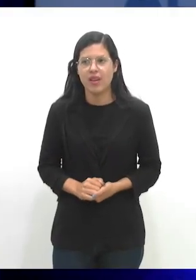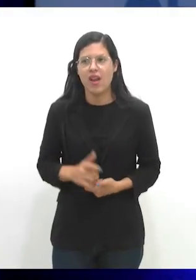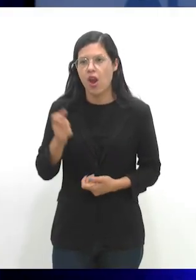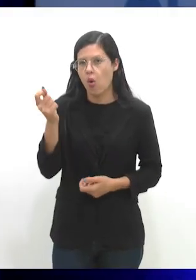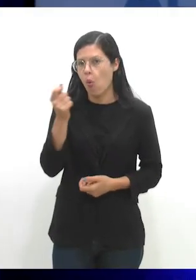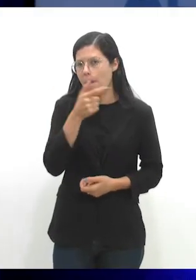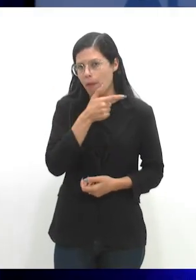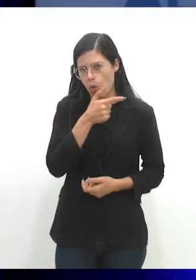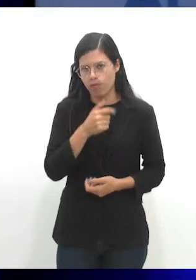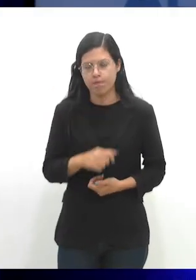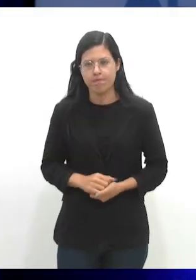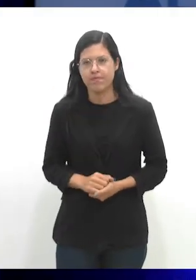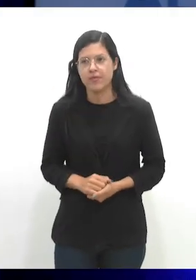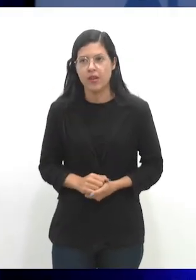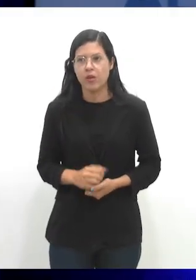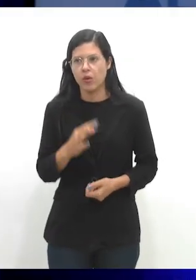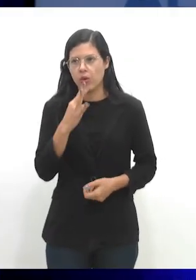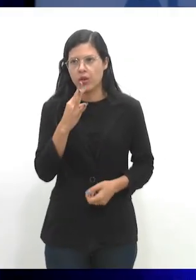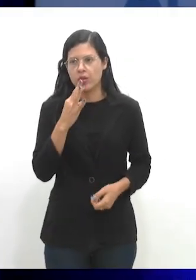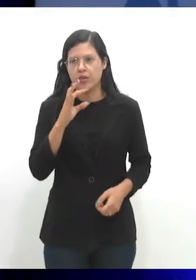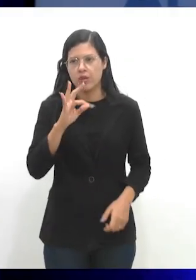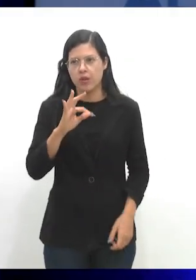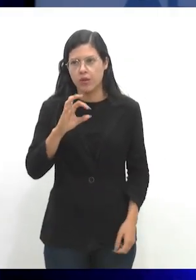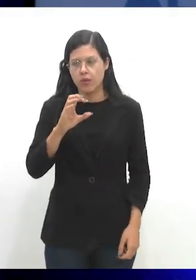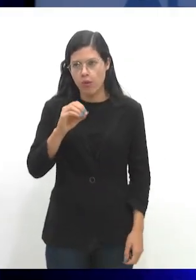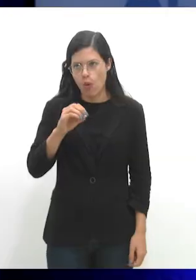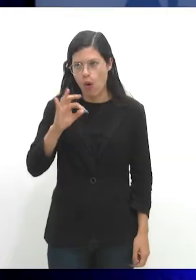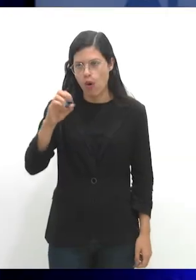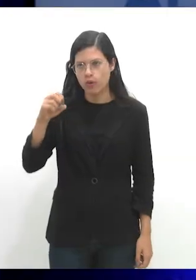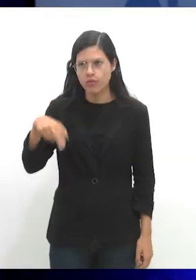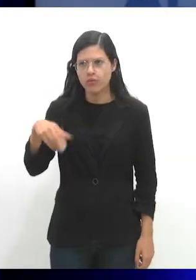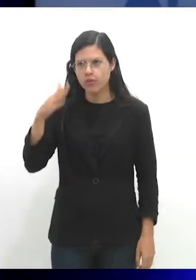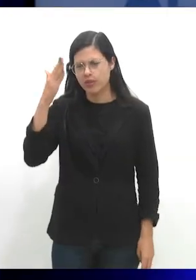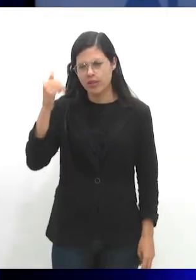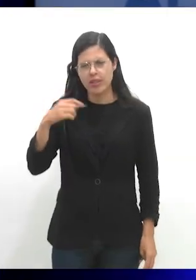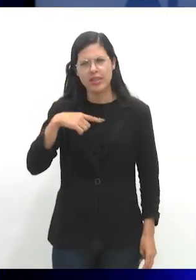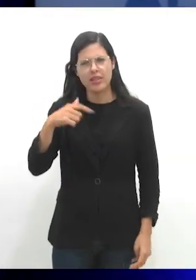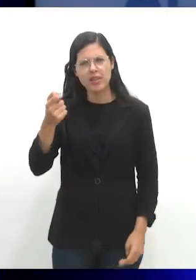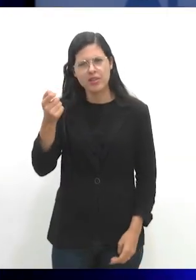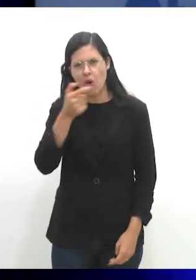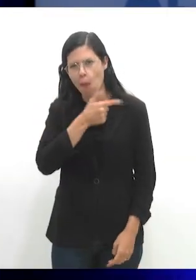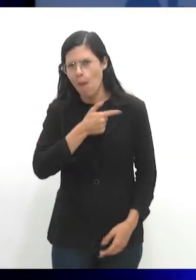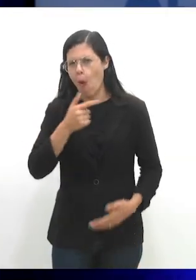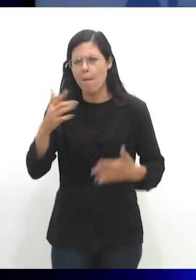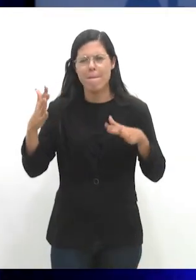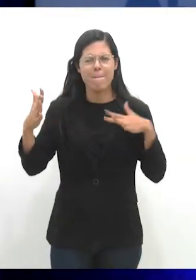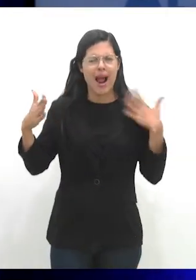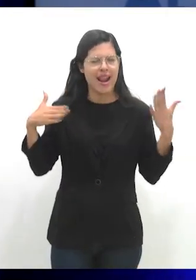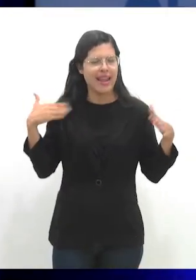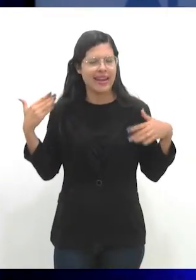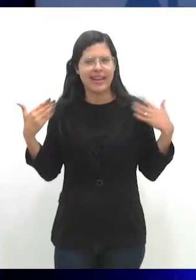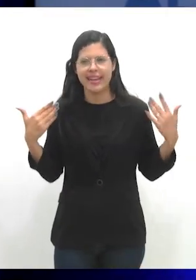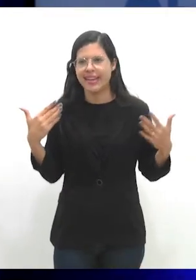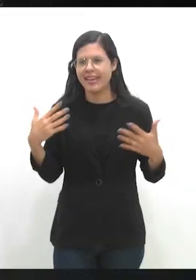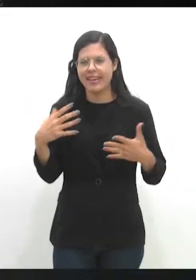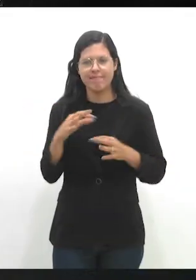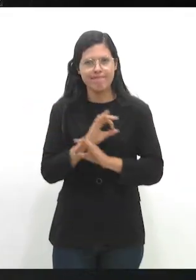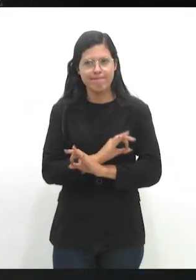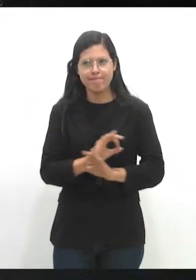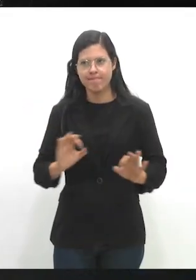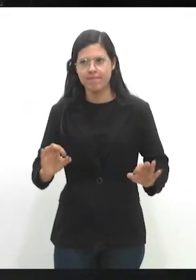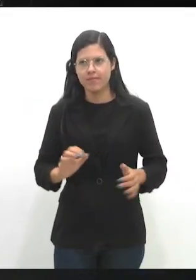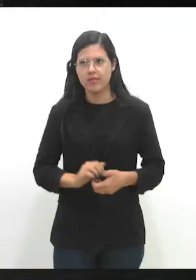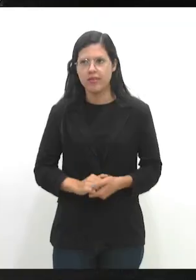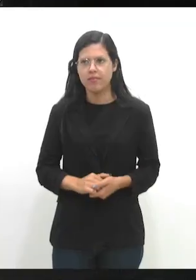do humor. Eu conheci o Otton, sei que o Otton tem um senso de humor maravilhoso, uma alegria de viver contagiante,